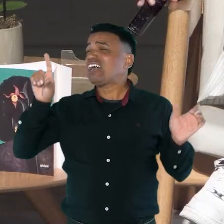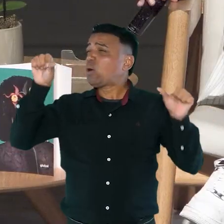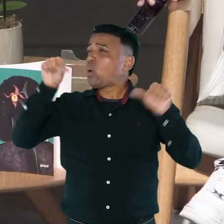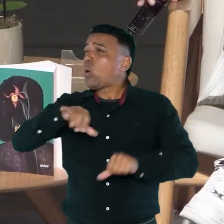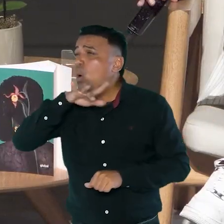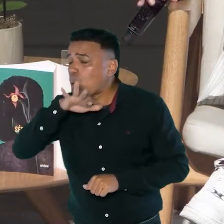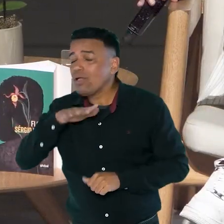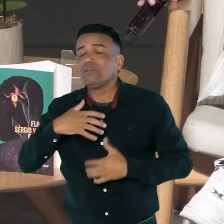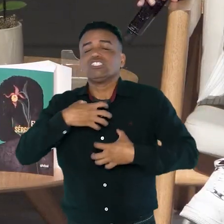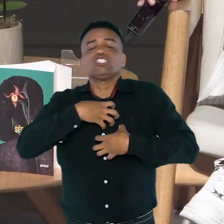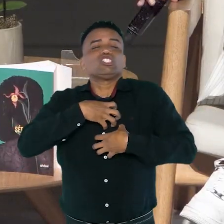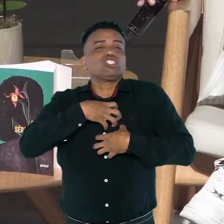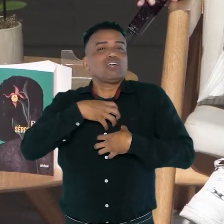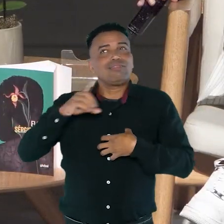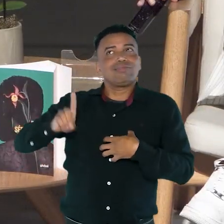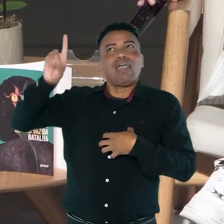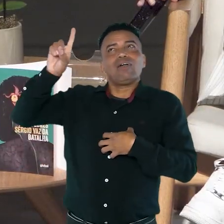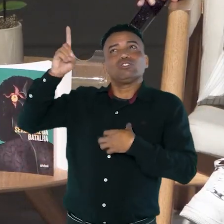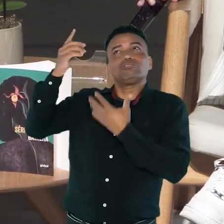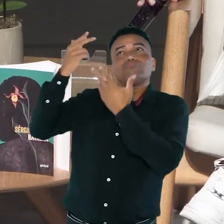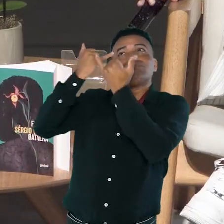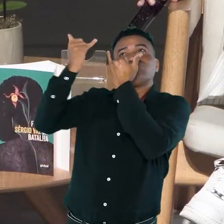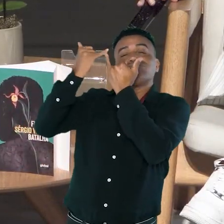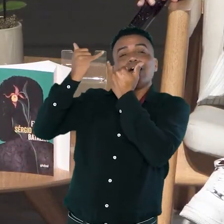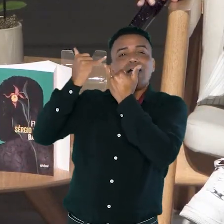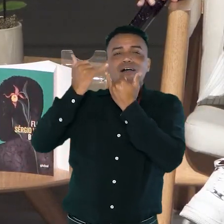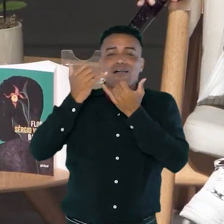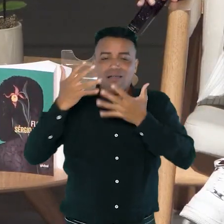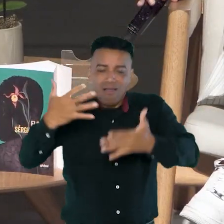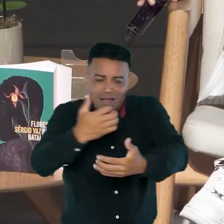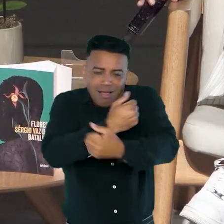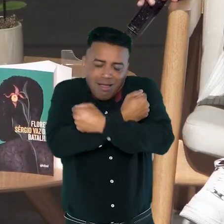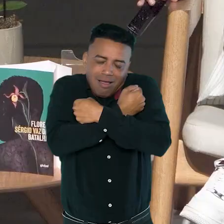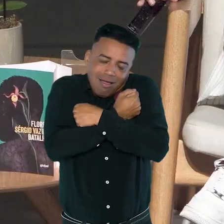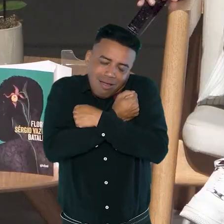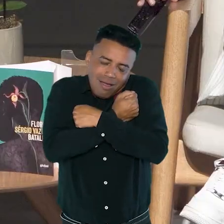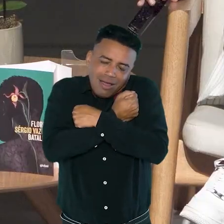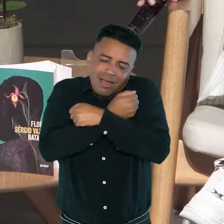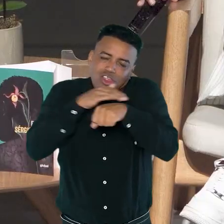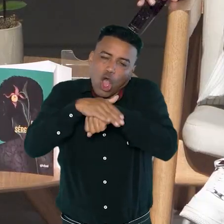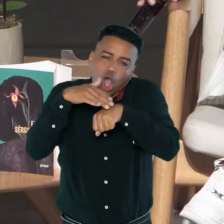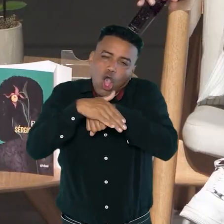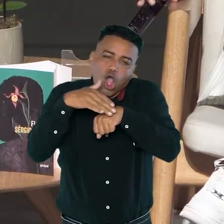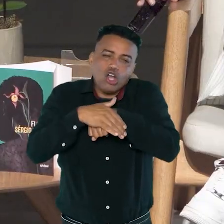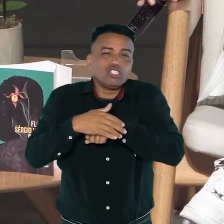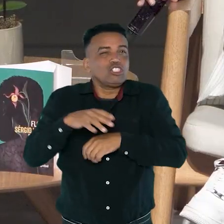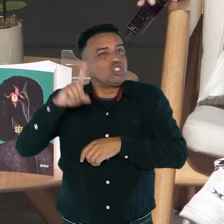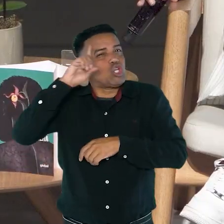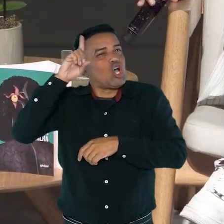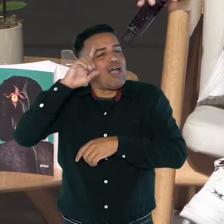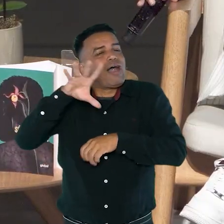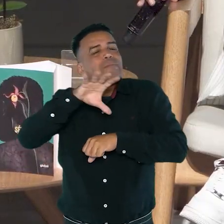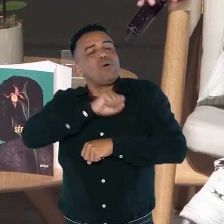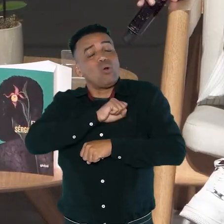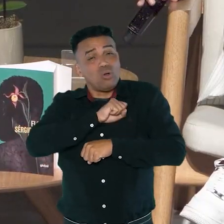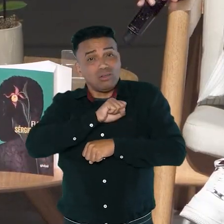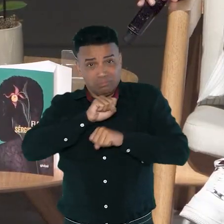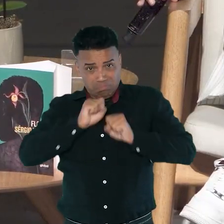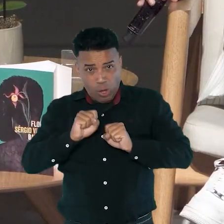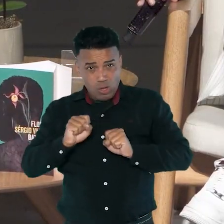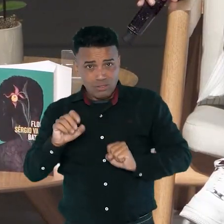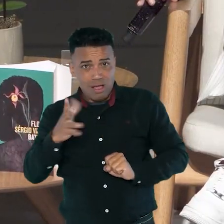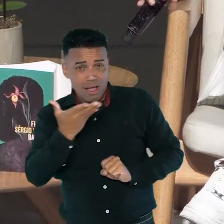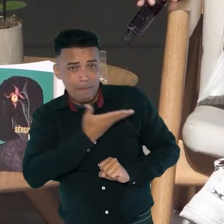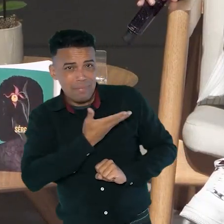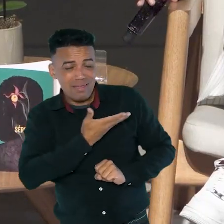me sentia um Deus, todas as noites que recitava em teus braços o amor nosso de cada dia. Não sei se posso